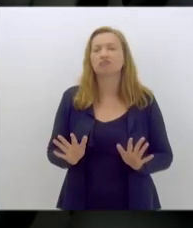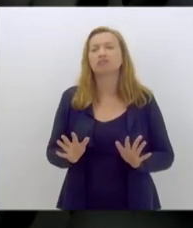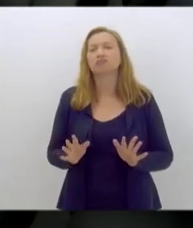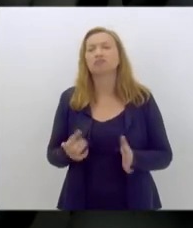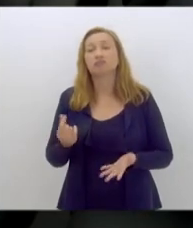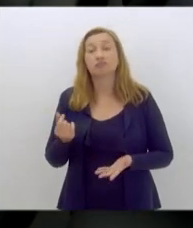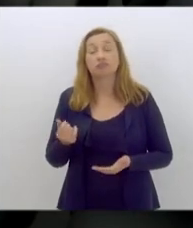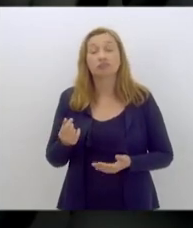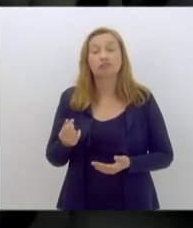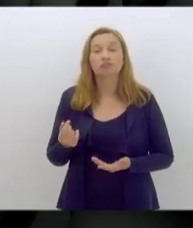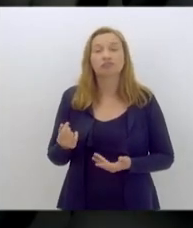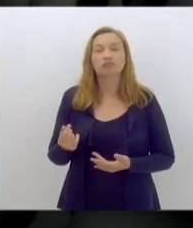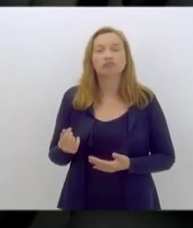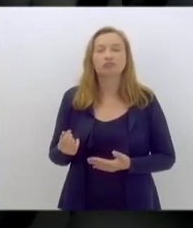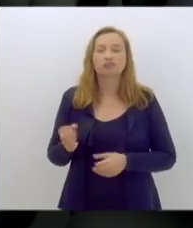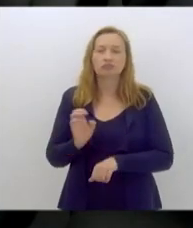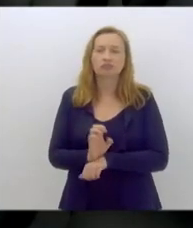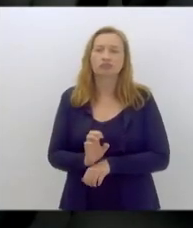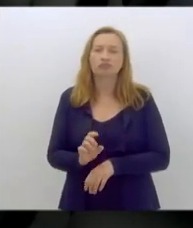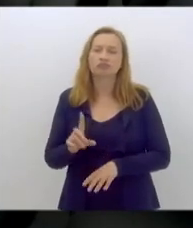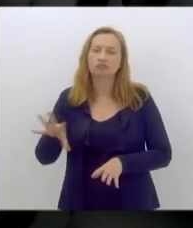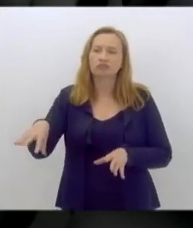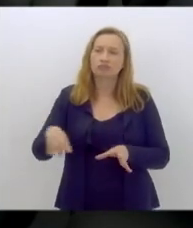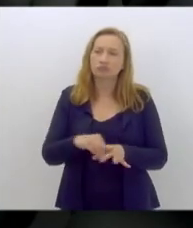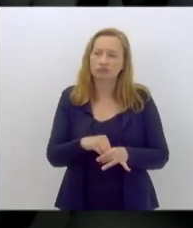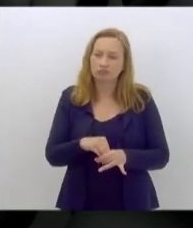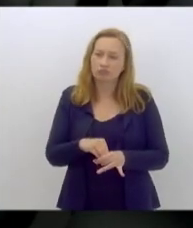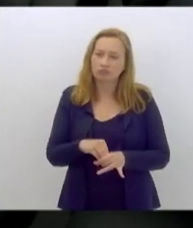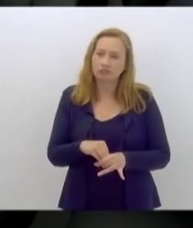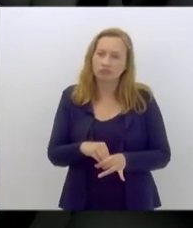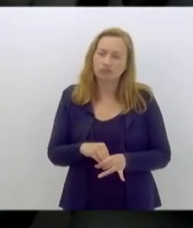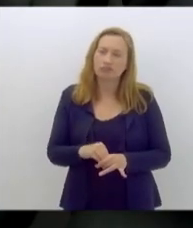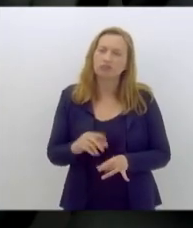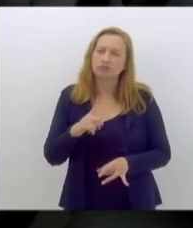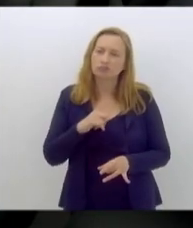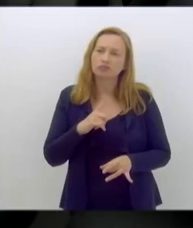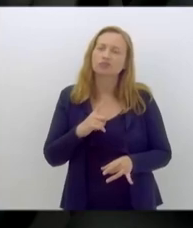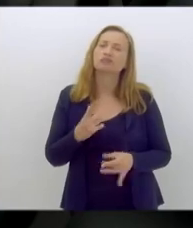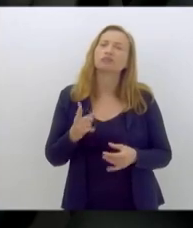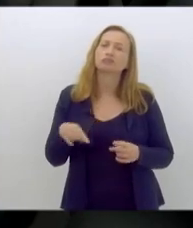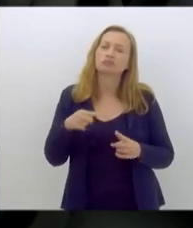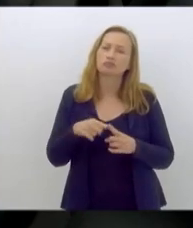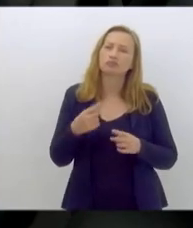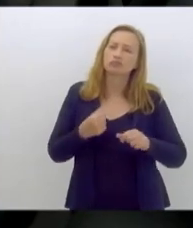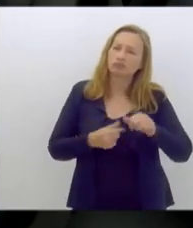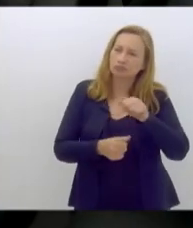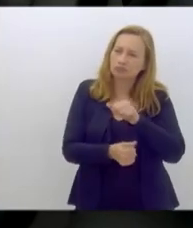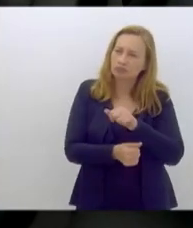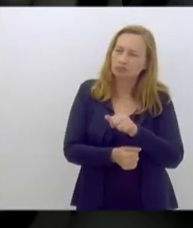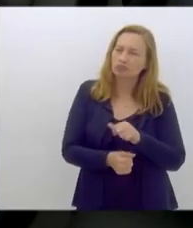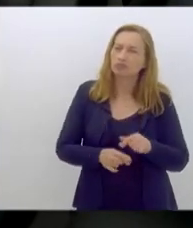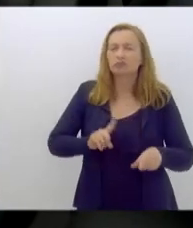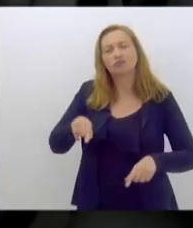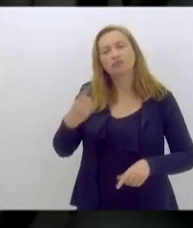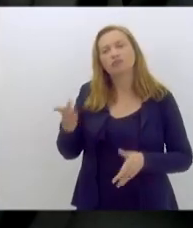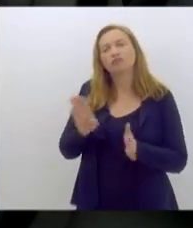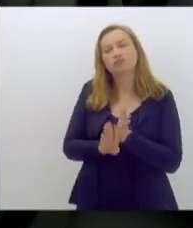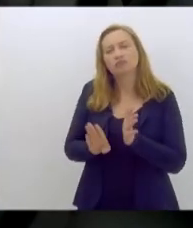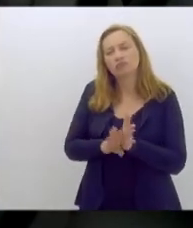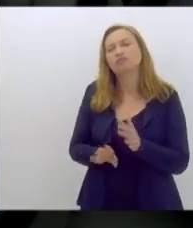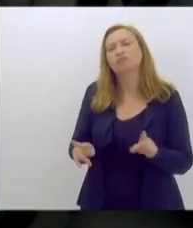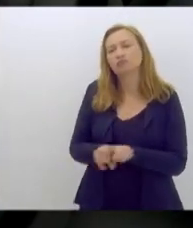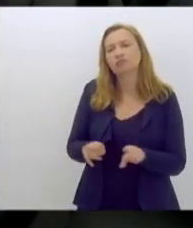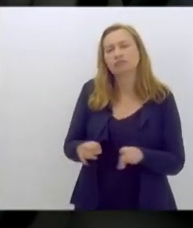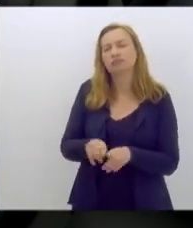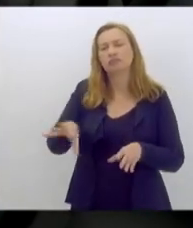e quando a gente segregou essa fonte Porque ela tinha um objetivo para investimento eventualmente pode ter uma outra despesa que tenha